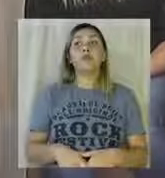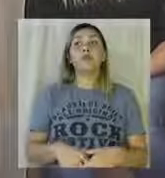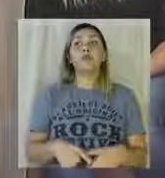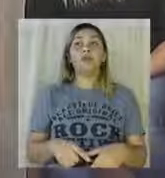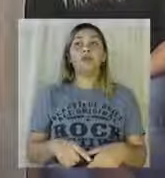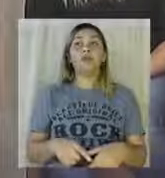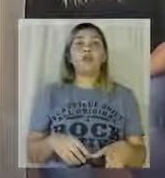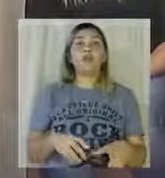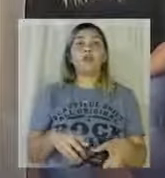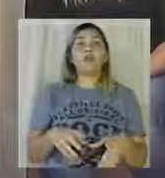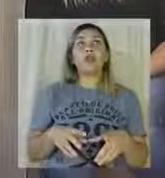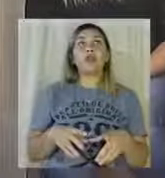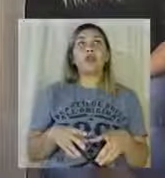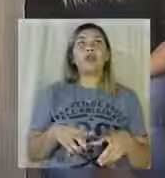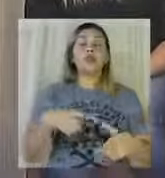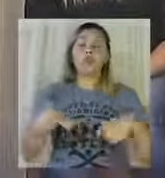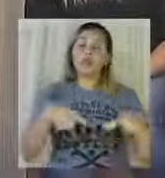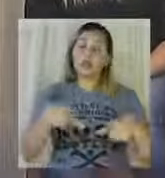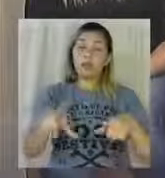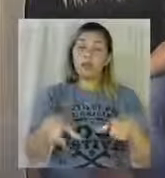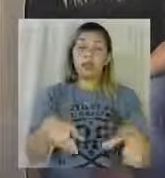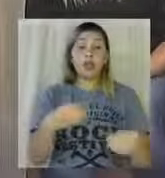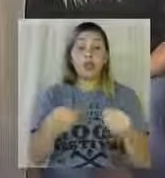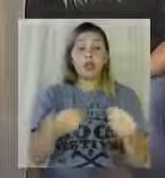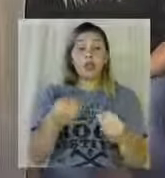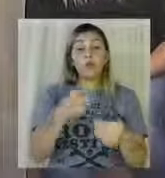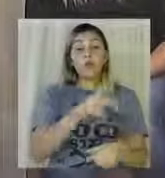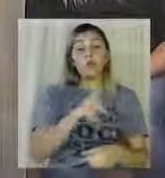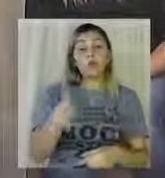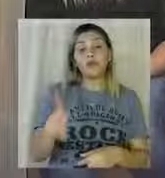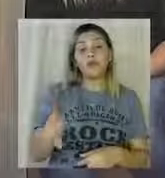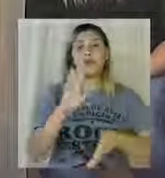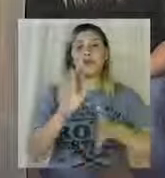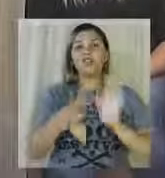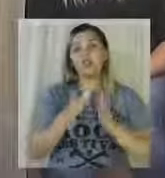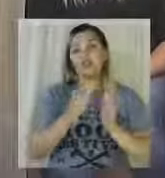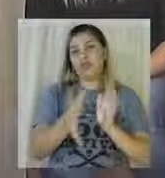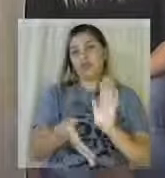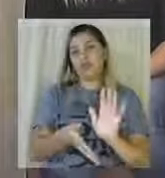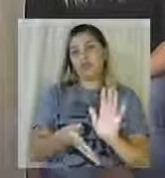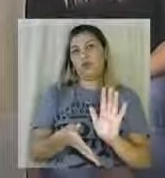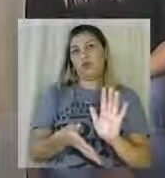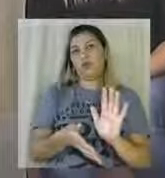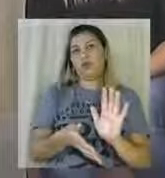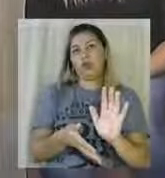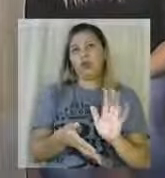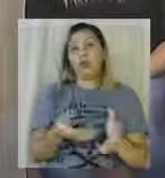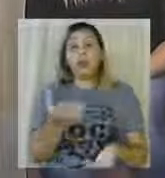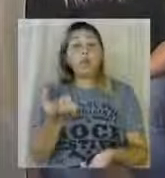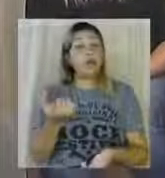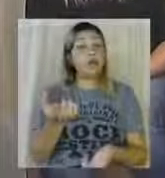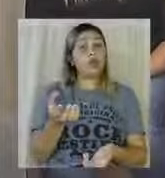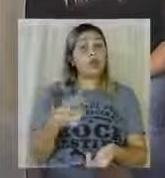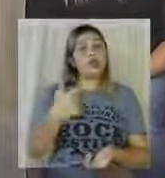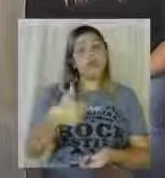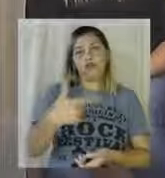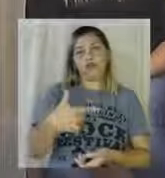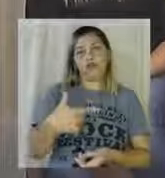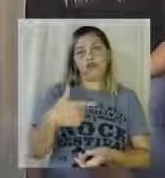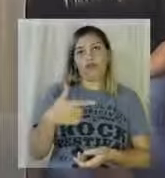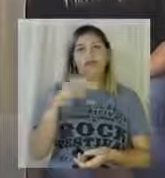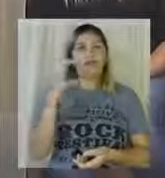Trabalhar como professora de libras, me formar, eu desejo muito as duas coisas. E também como na